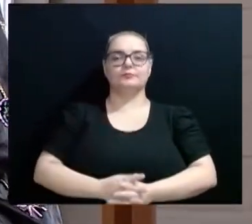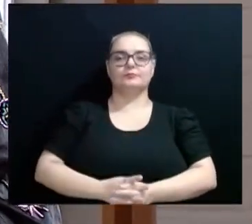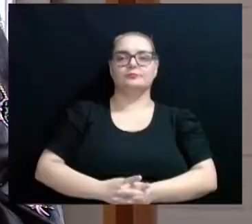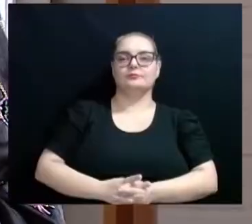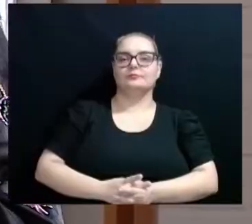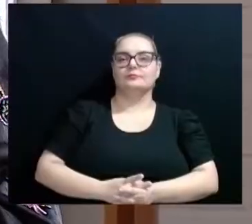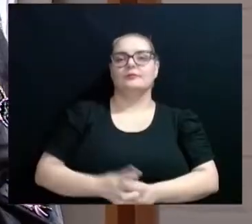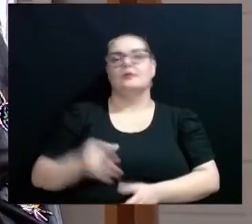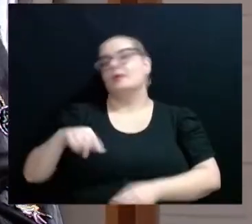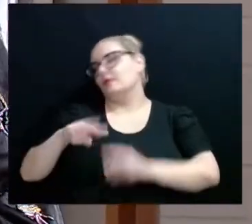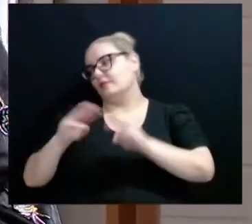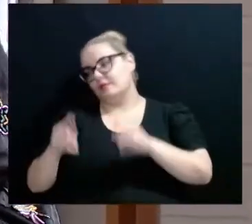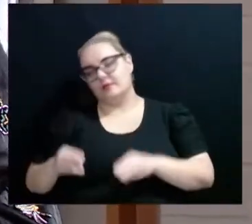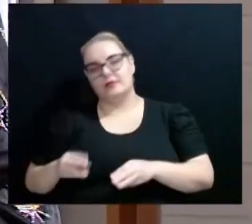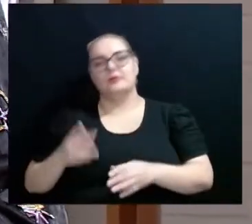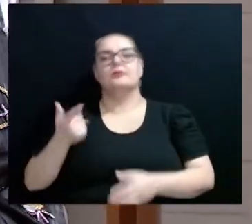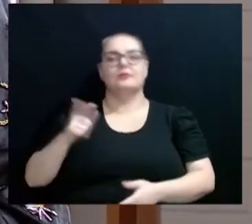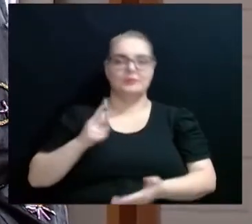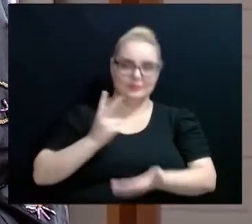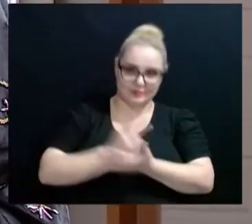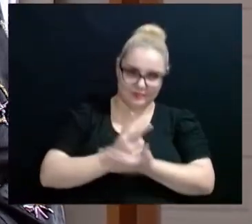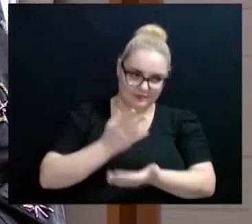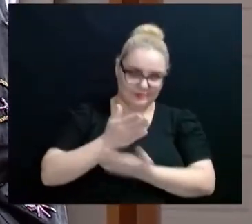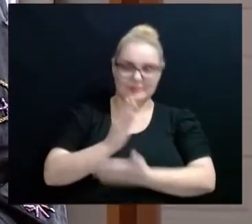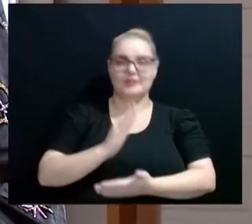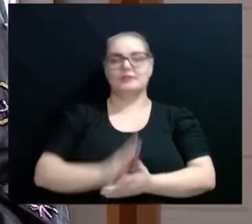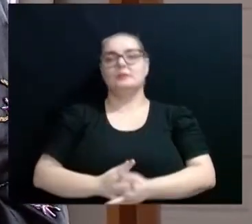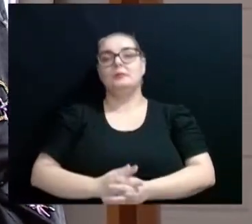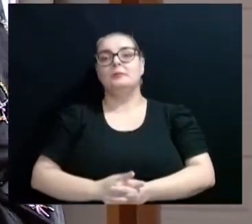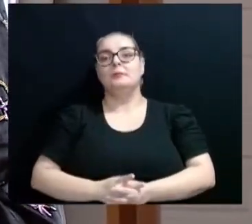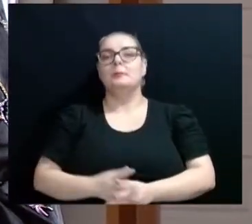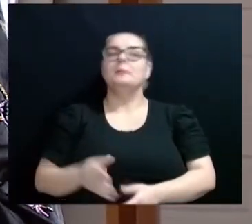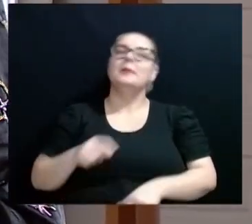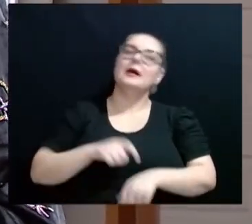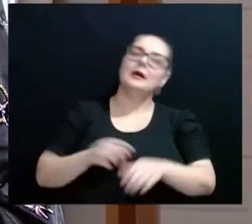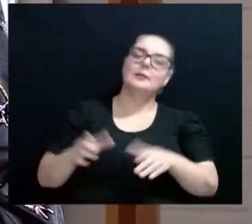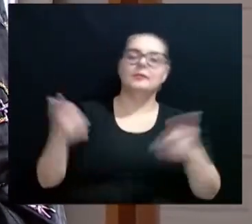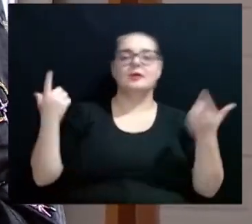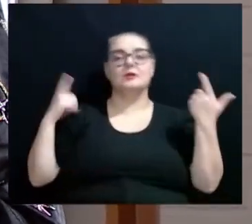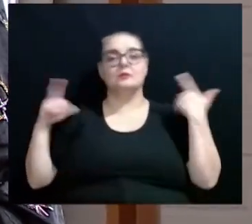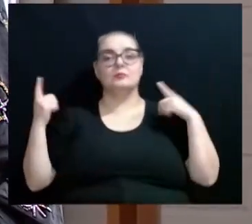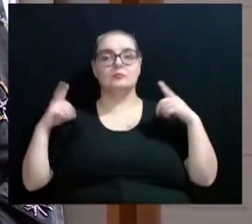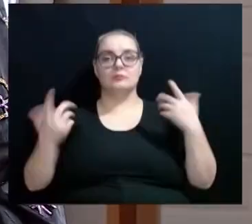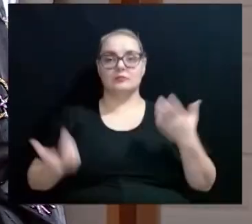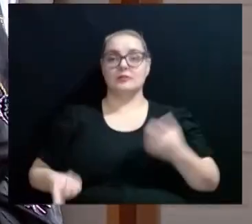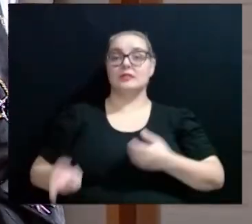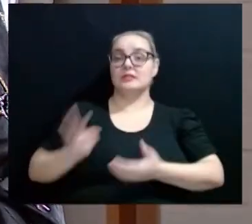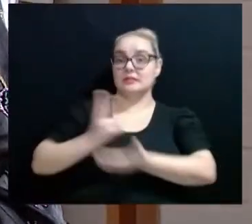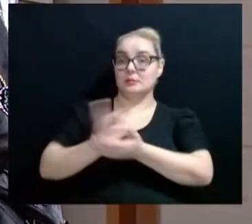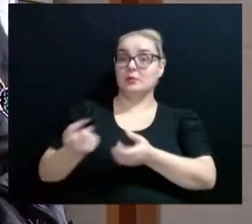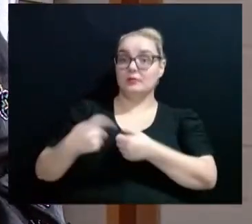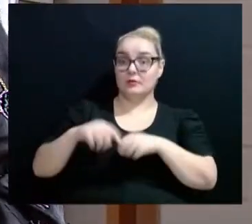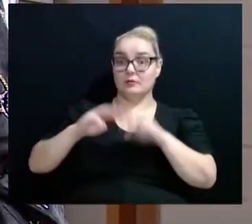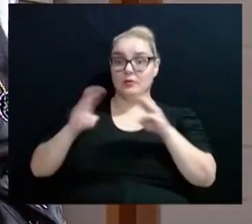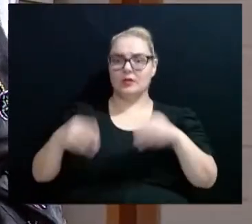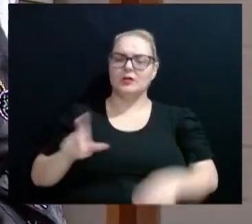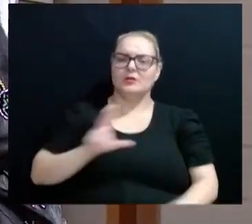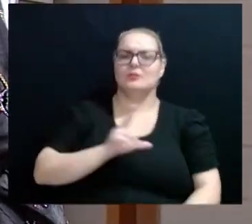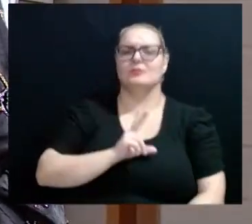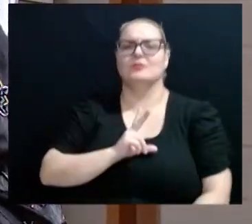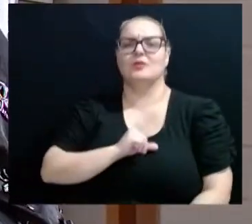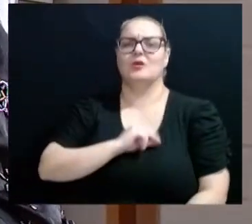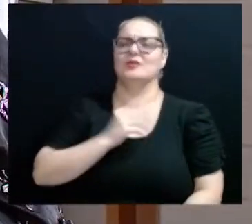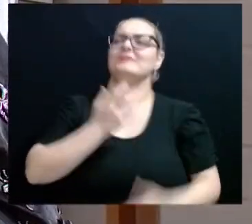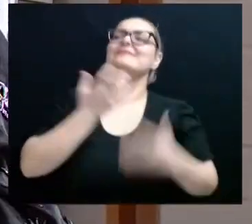muito artes, então eu ia muito a museus, eu ainda vou muito a museus, mas era aquele momento de lazer. E eu sempre que voltava de algum